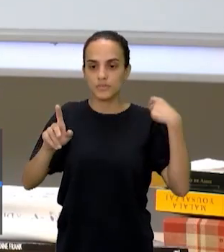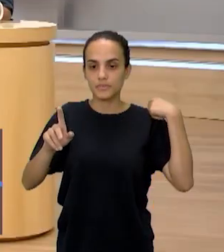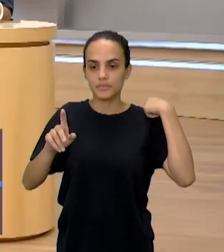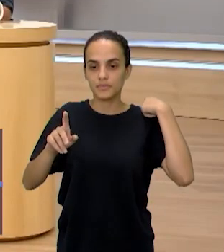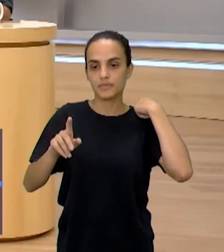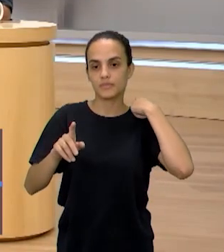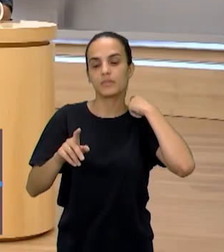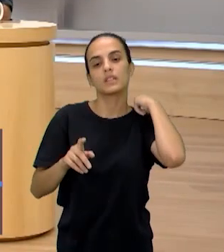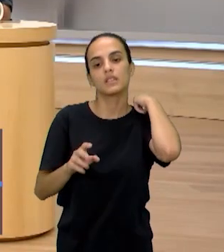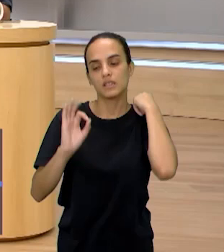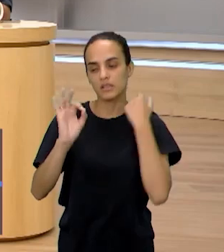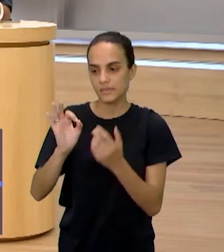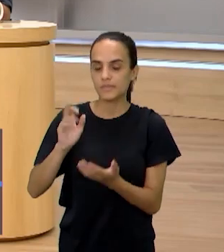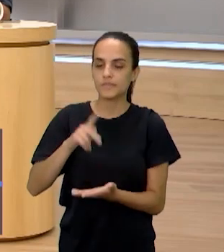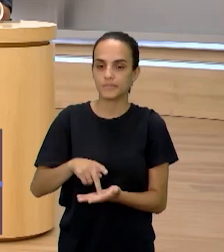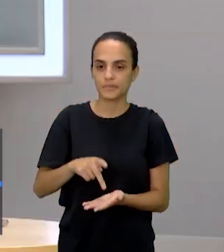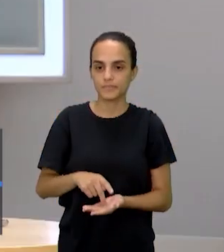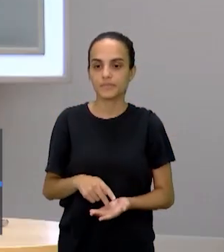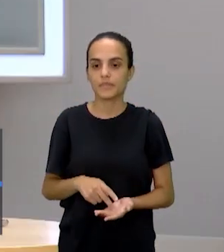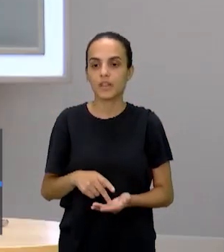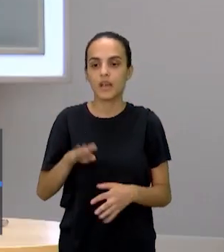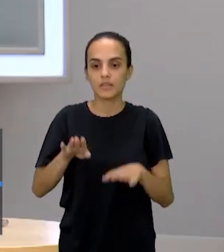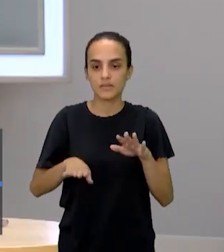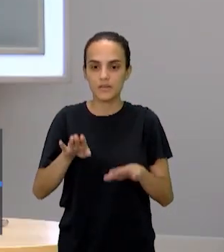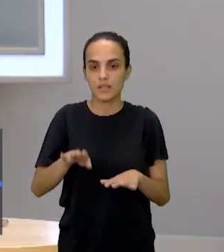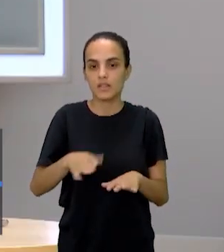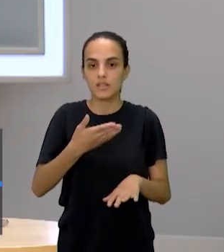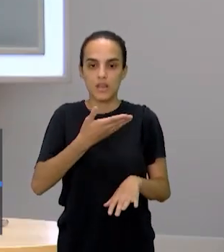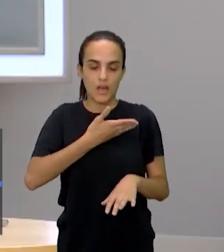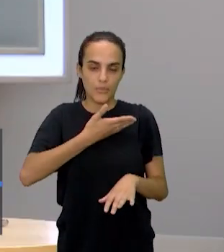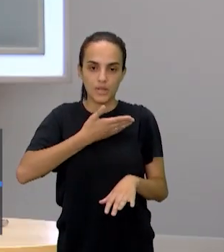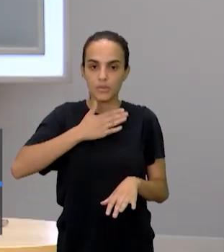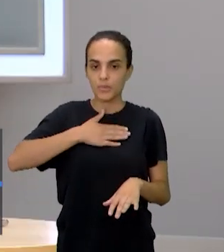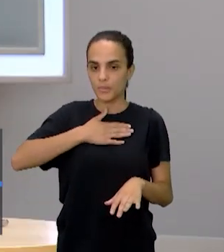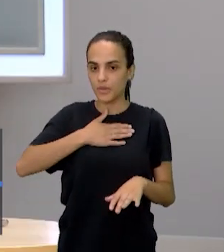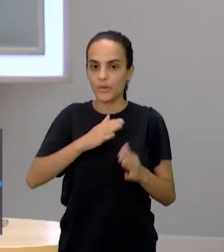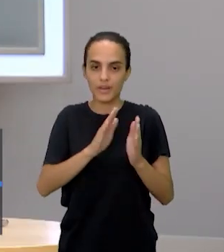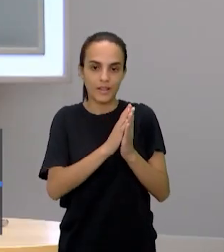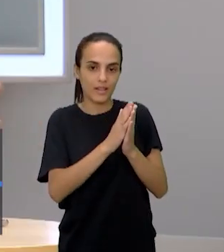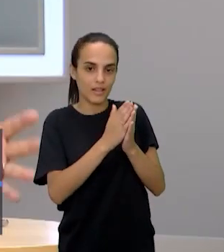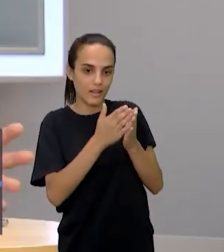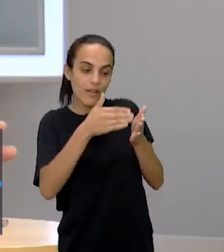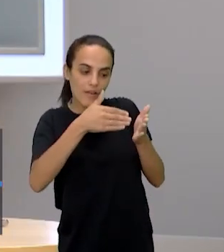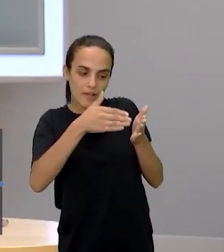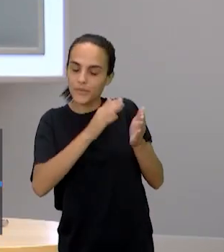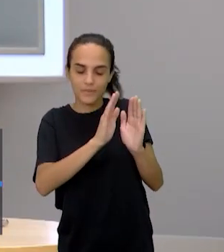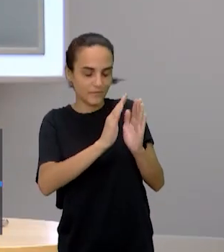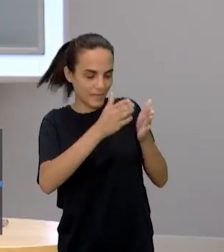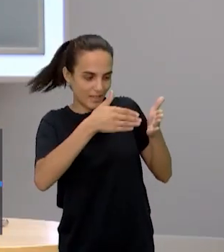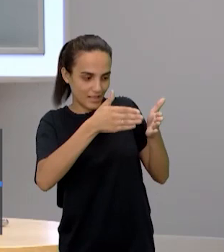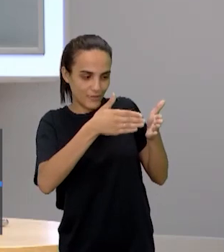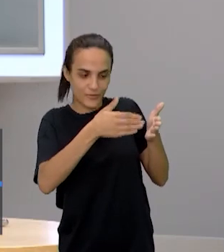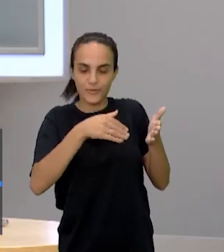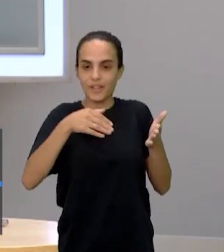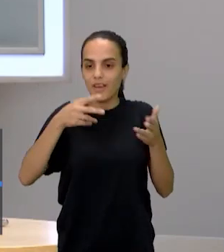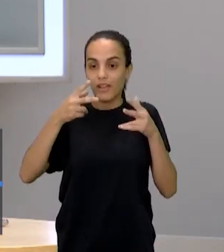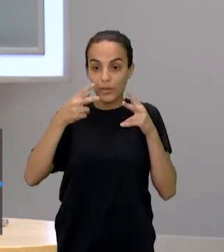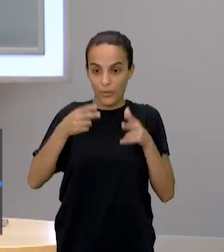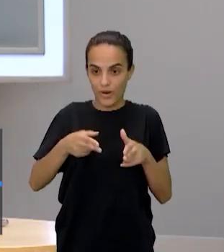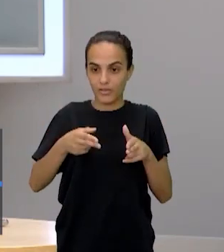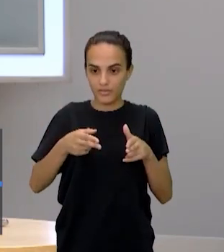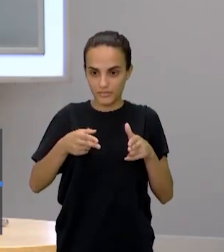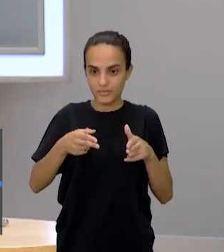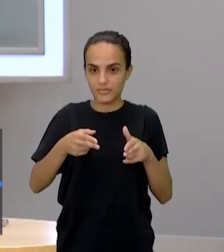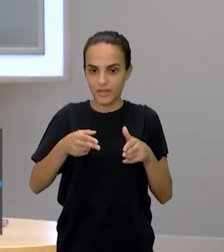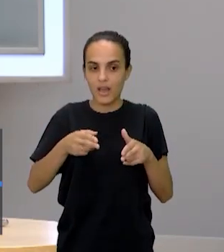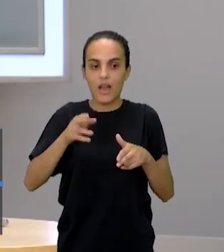mas Mauro? isso é verdade. Quantas vezes com amigos meus lendo o mesmo livro, parece que a gente leu livros diferentes, a mesma história, o mesmo enredo, os